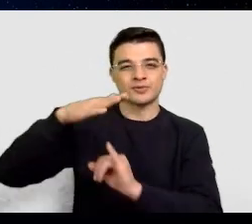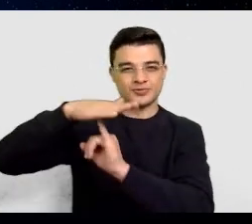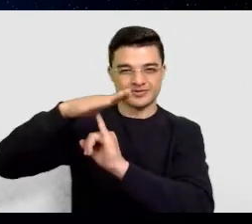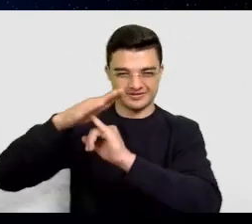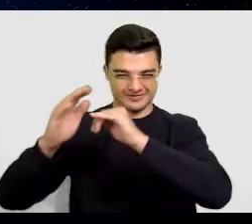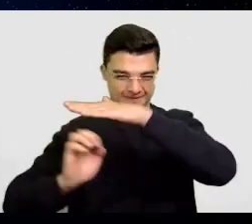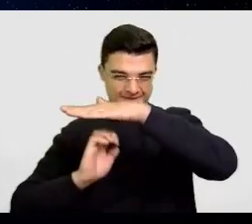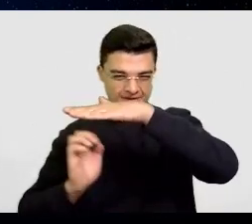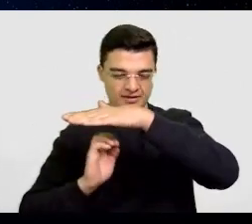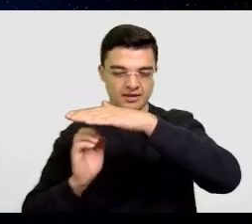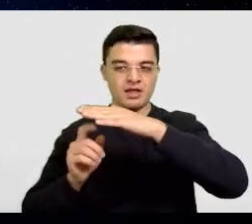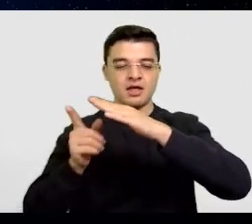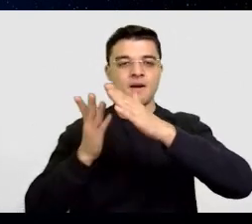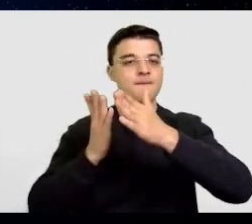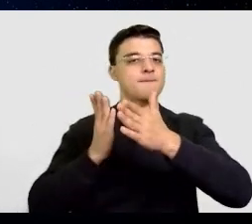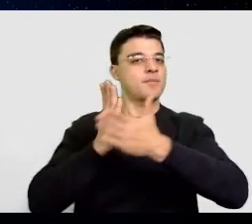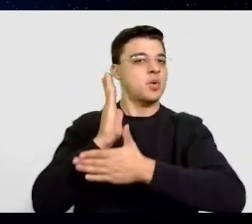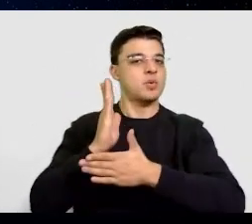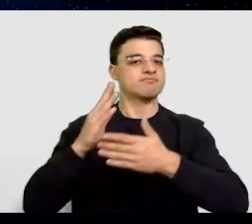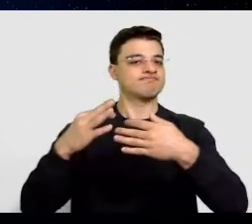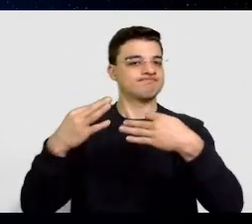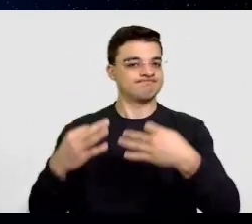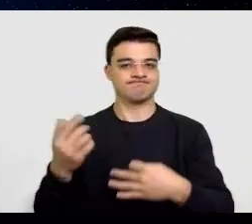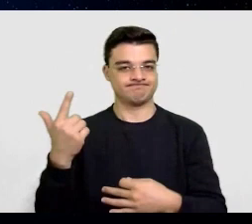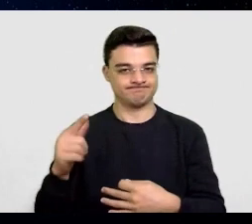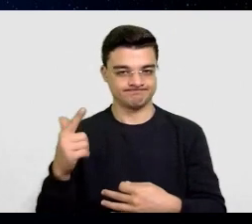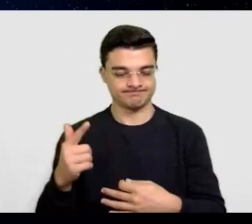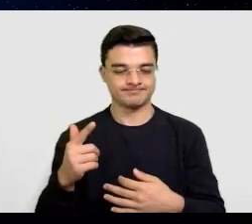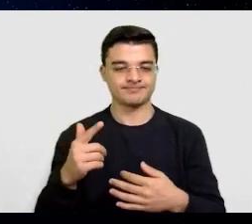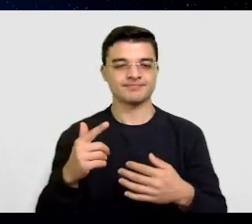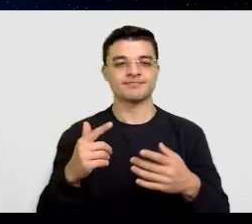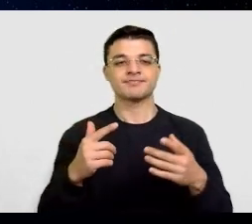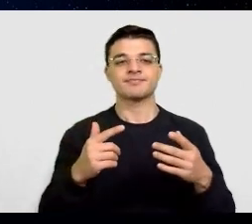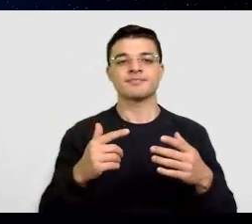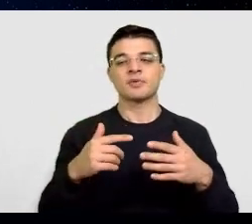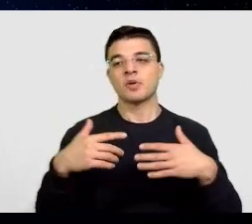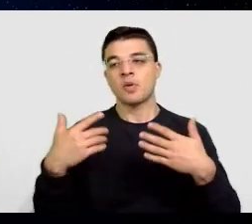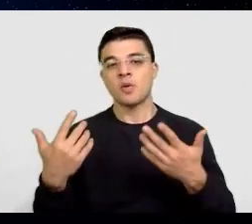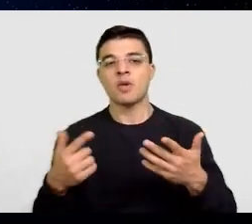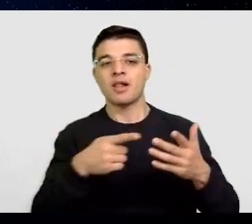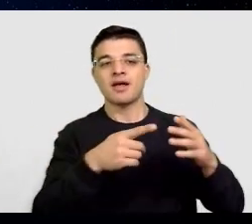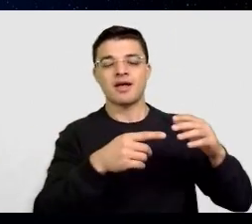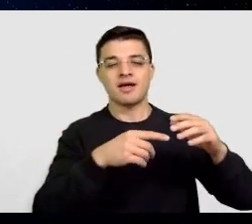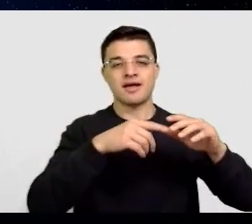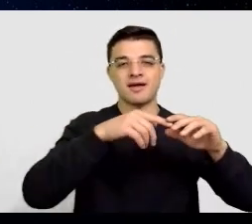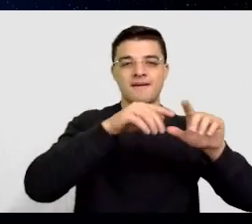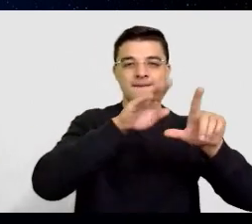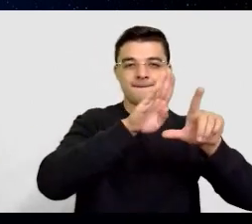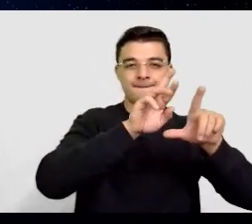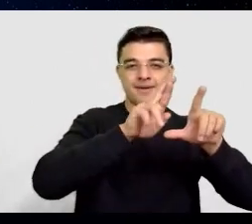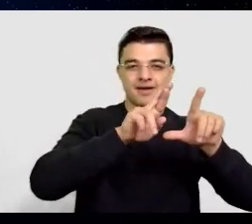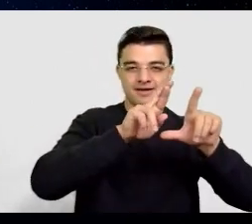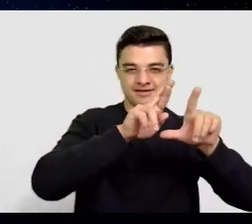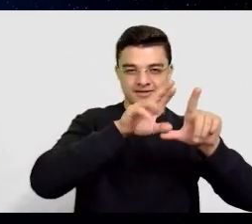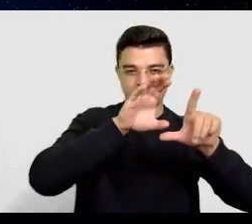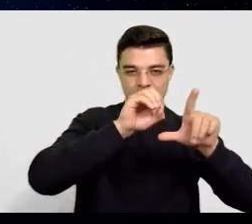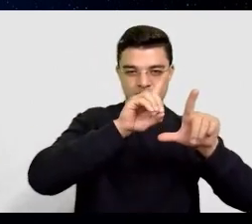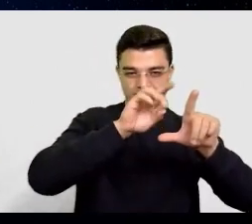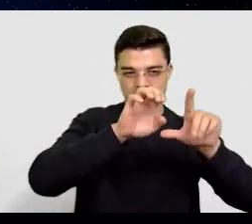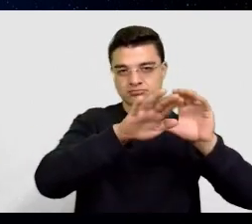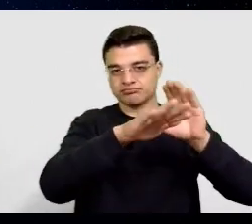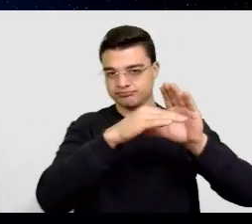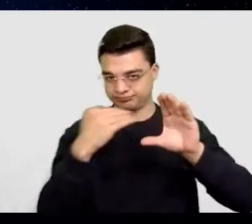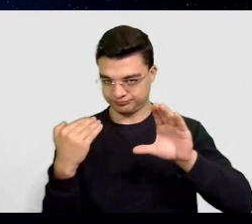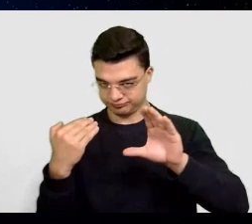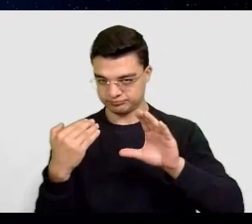se aquele endereço que ela recebeu no BR Code está autorizado pelo Bacen, ou seja, se ela pulou essa etapa, ou se ela